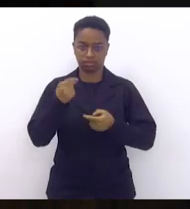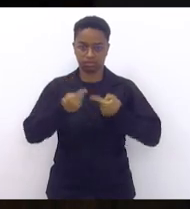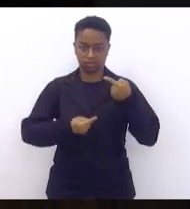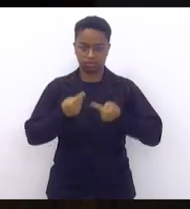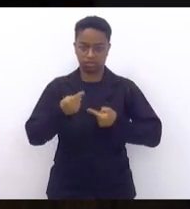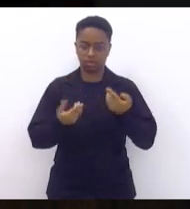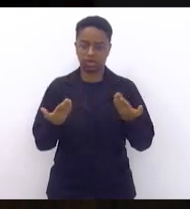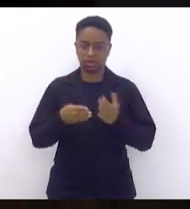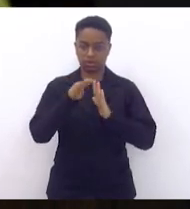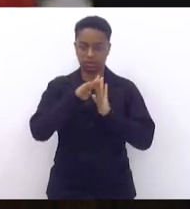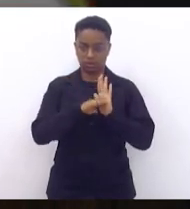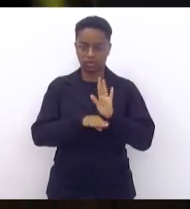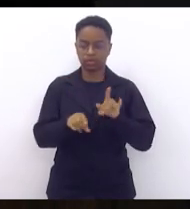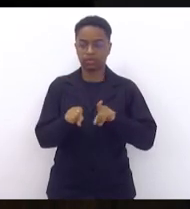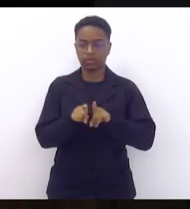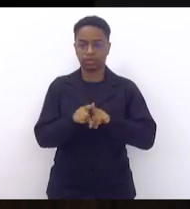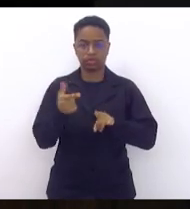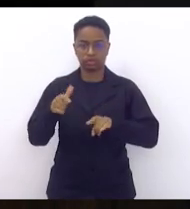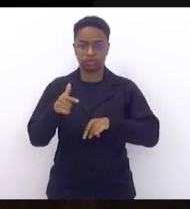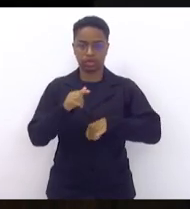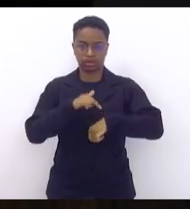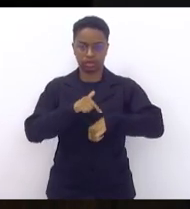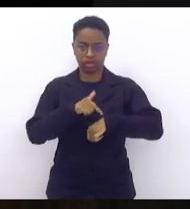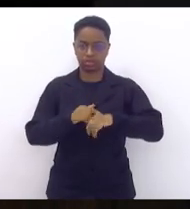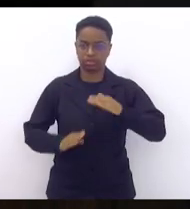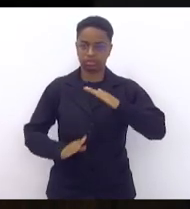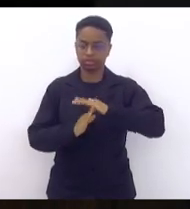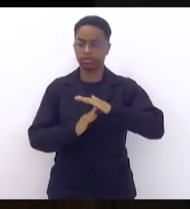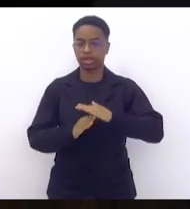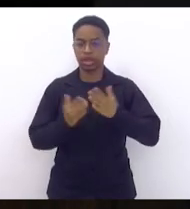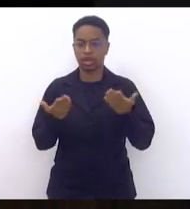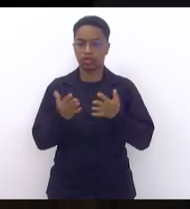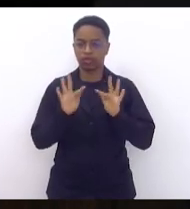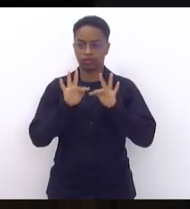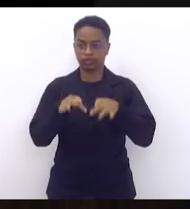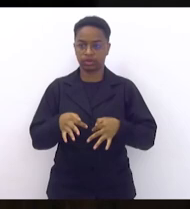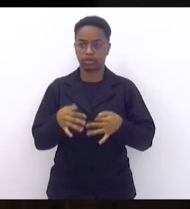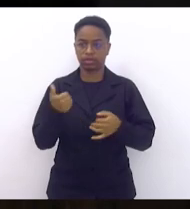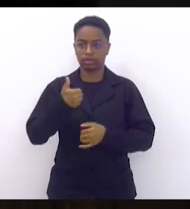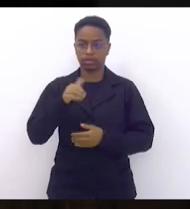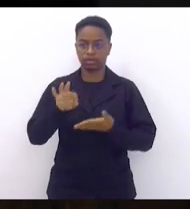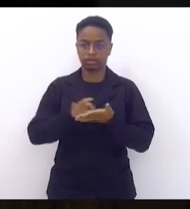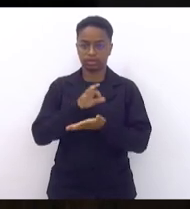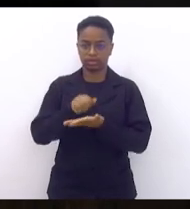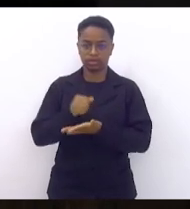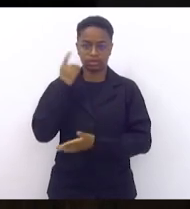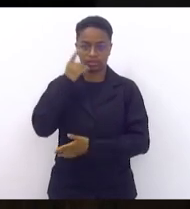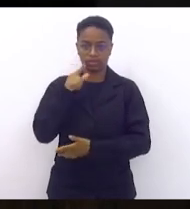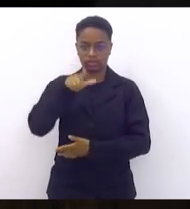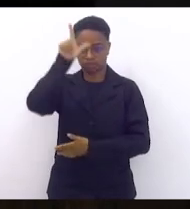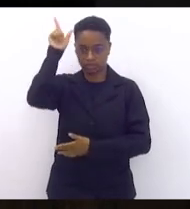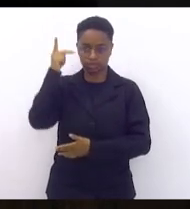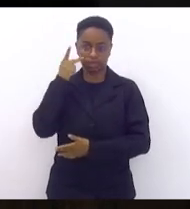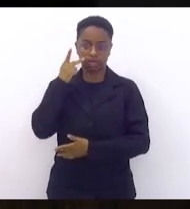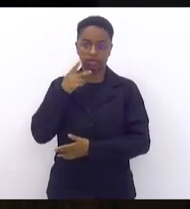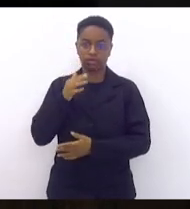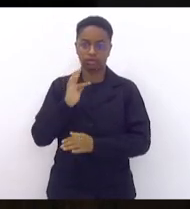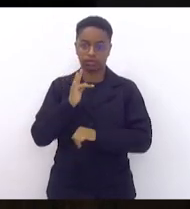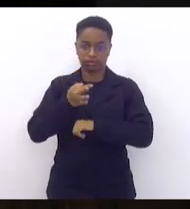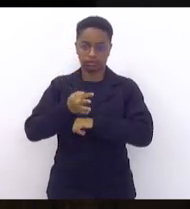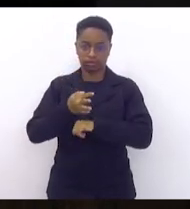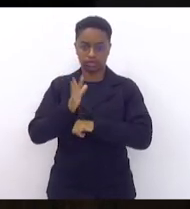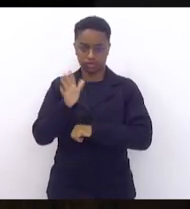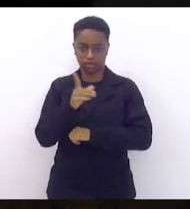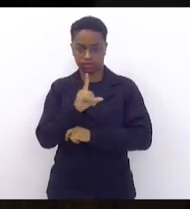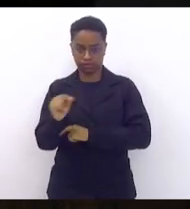tratar na ordem do dia, não havendo mais tempo regimental, passa o expediente final. Primeiro orador, o deputado Luiz Paulo, não se encontrando presente,